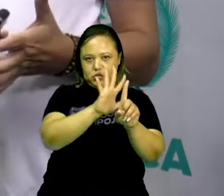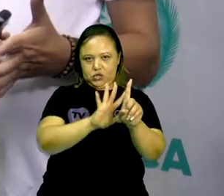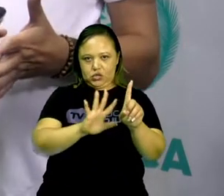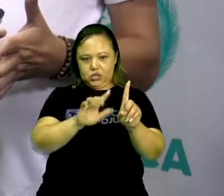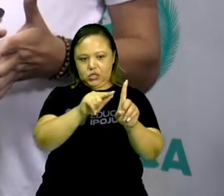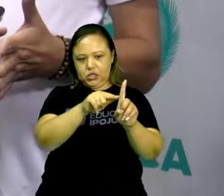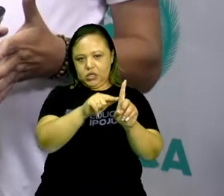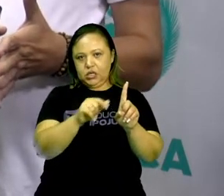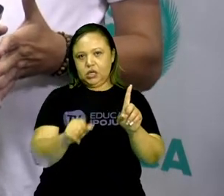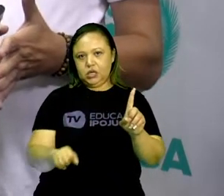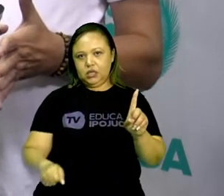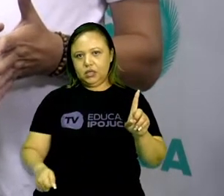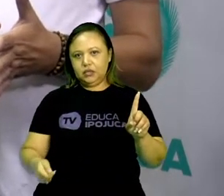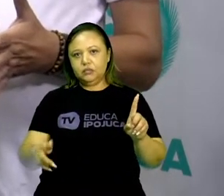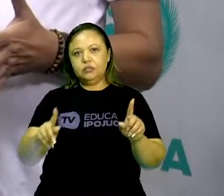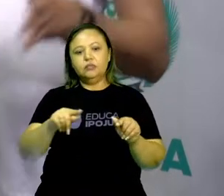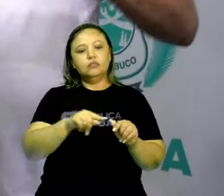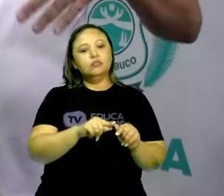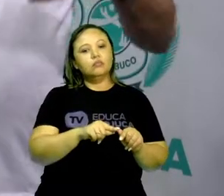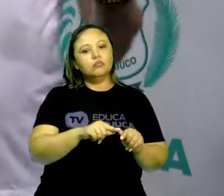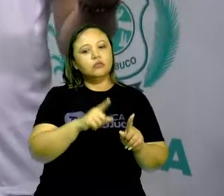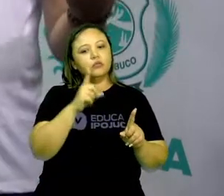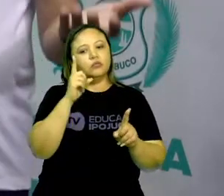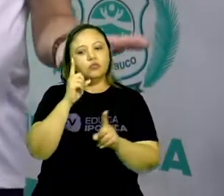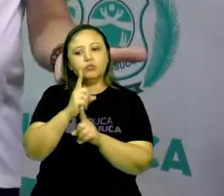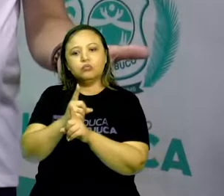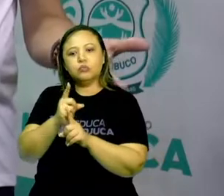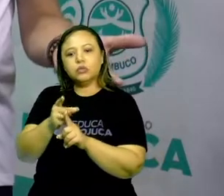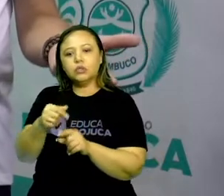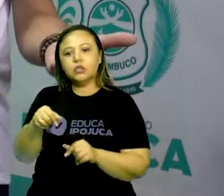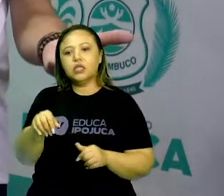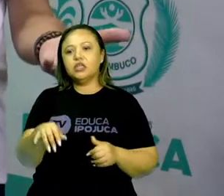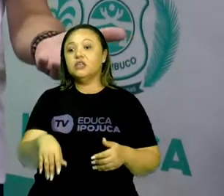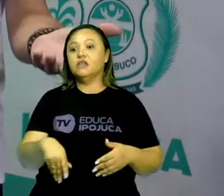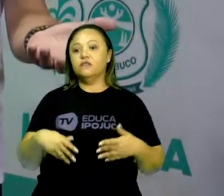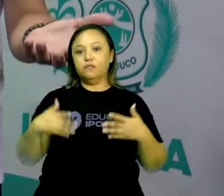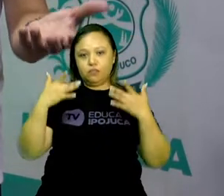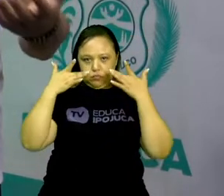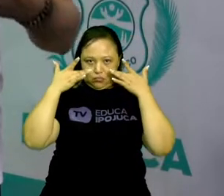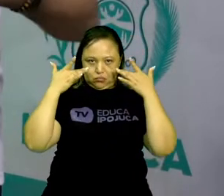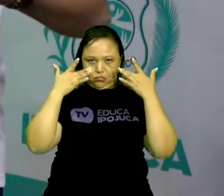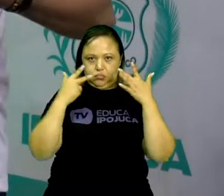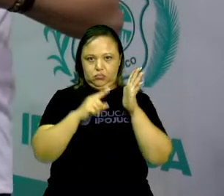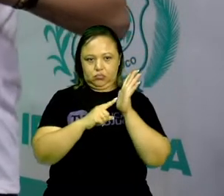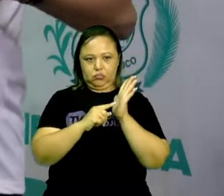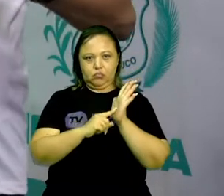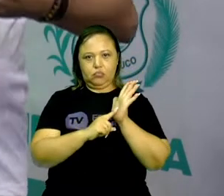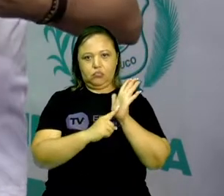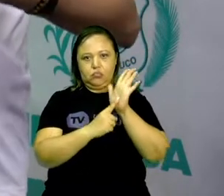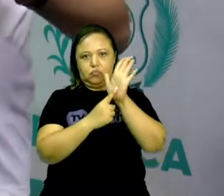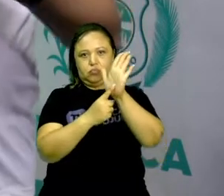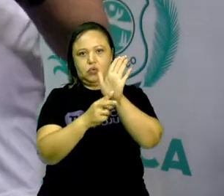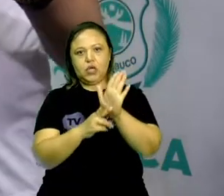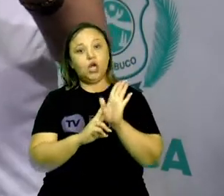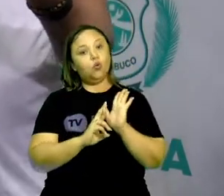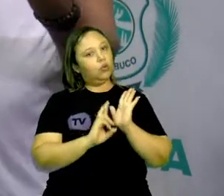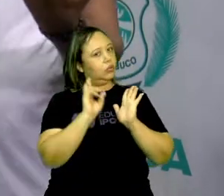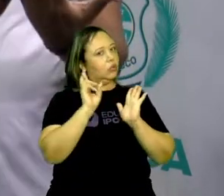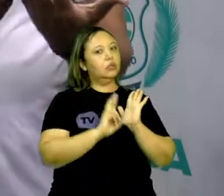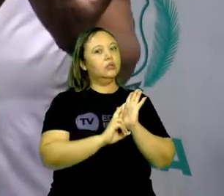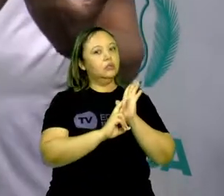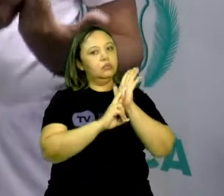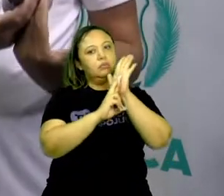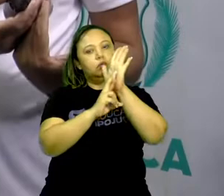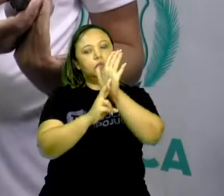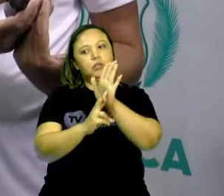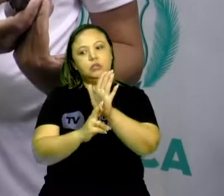Então, a virtude é a empatia, né? É quando você consegue se colocar no lugar do